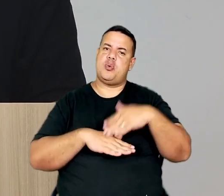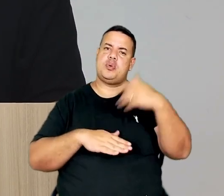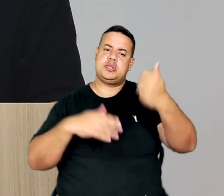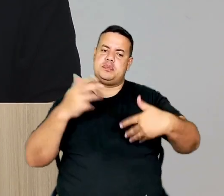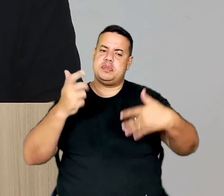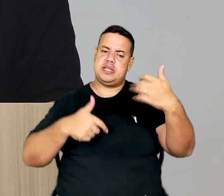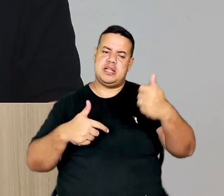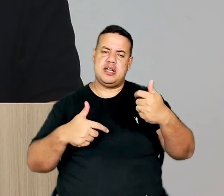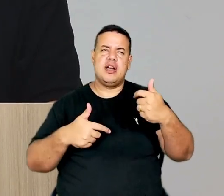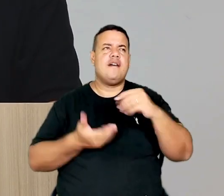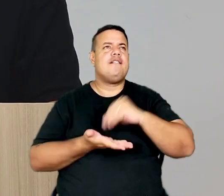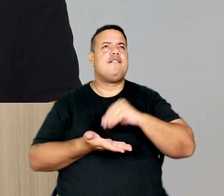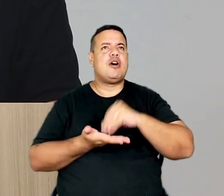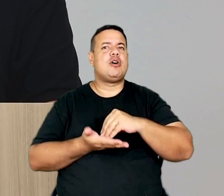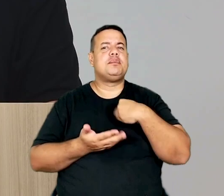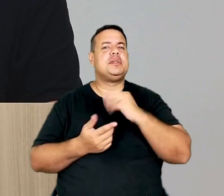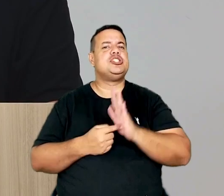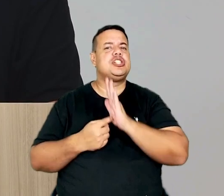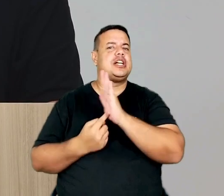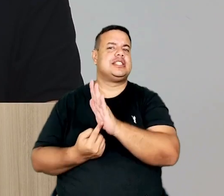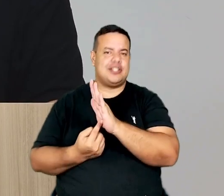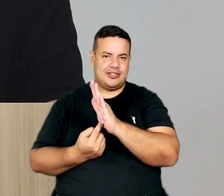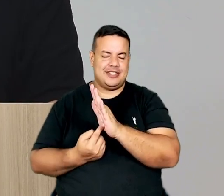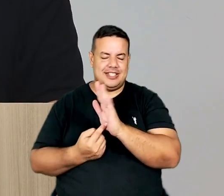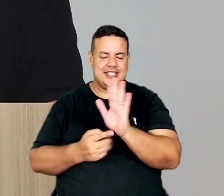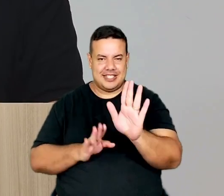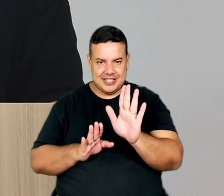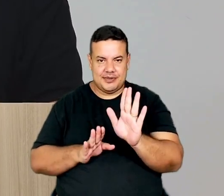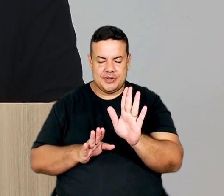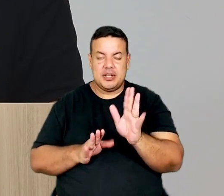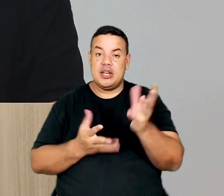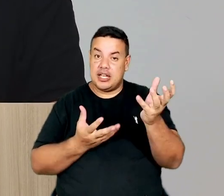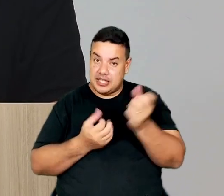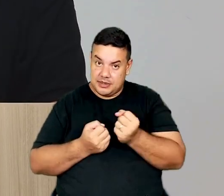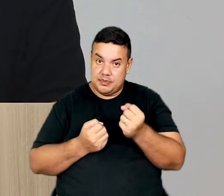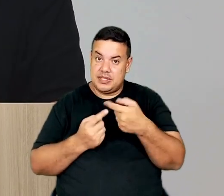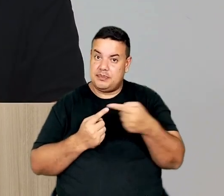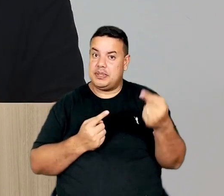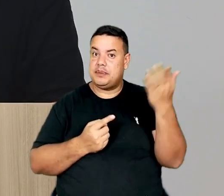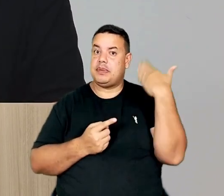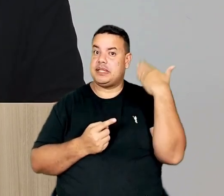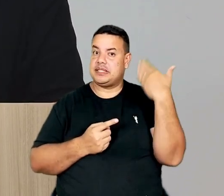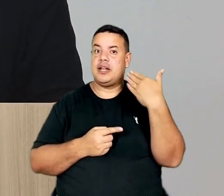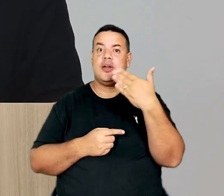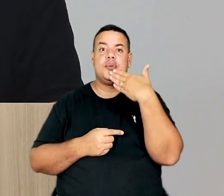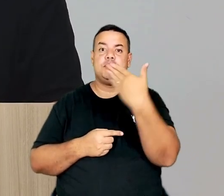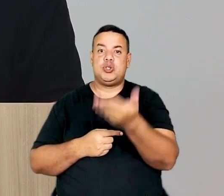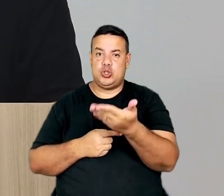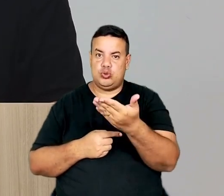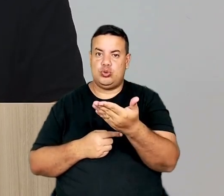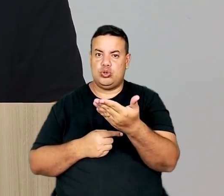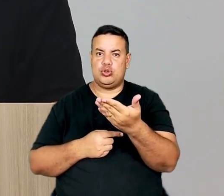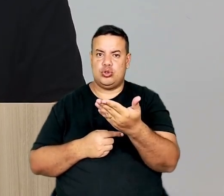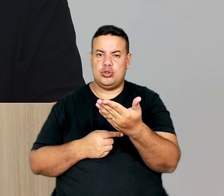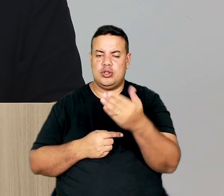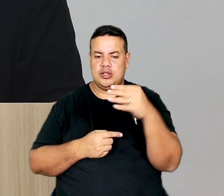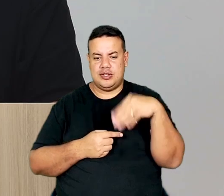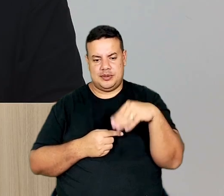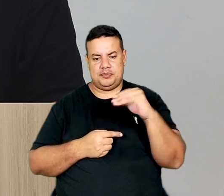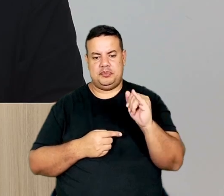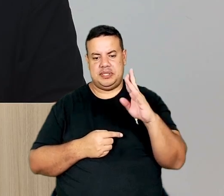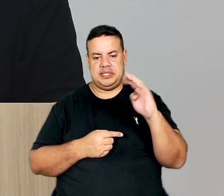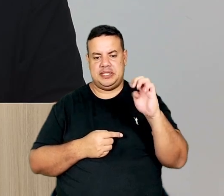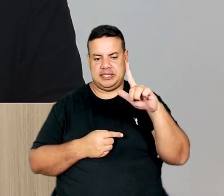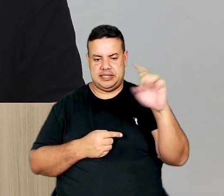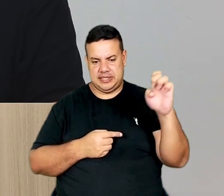da minha indicação. Recebi aqui uma indicação semana passada, um pedido, lá do... Lá, Mirelle, lá do